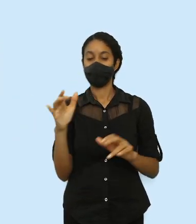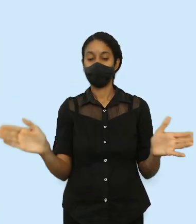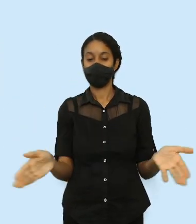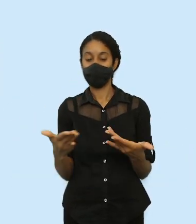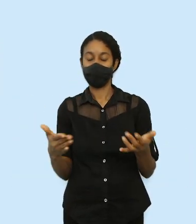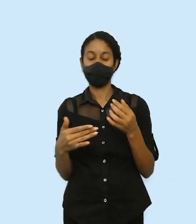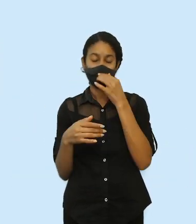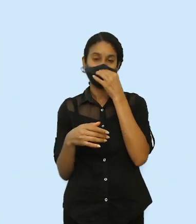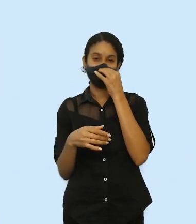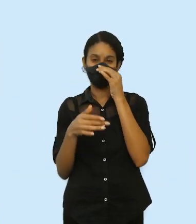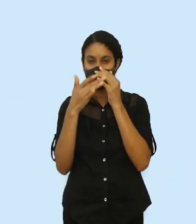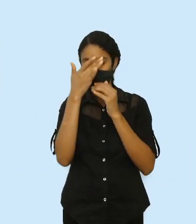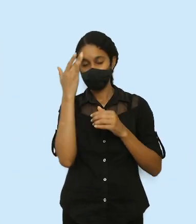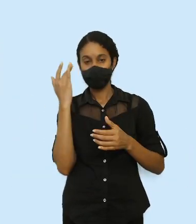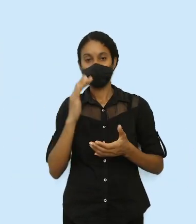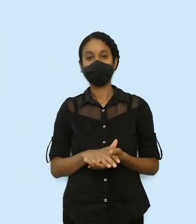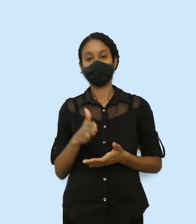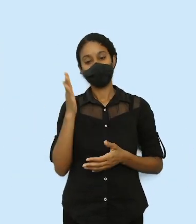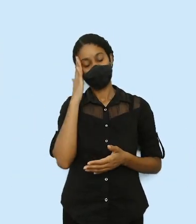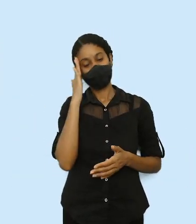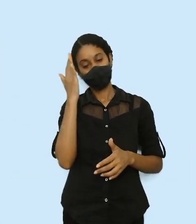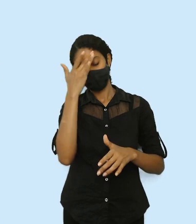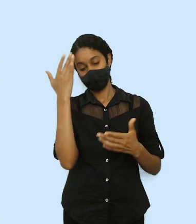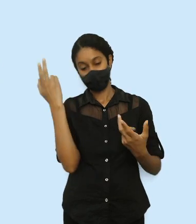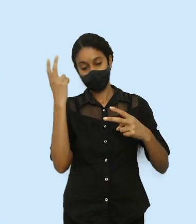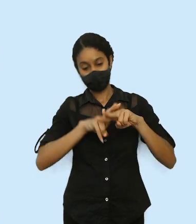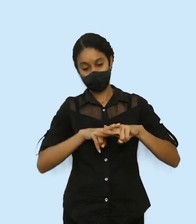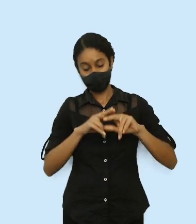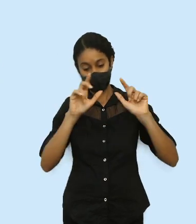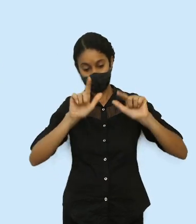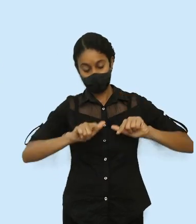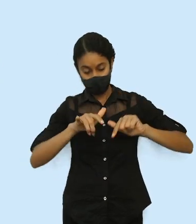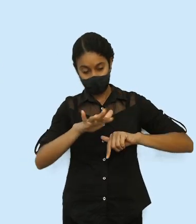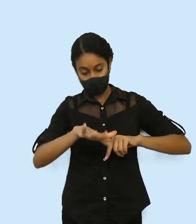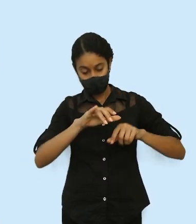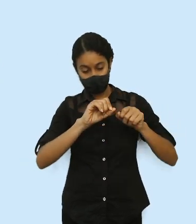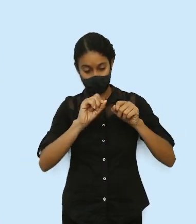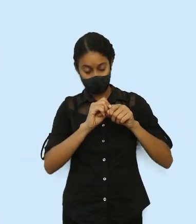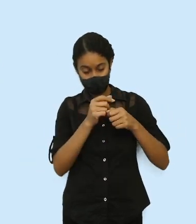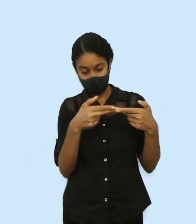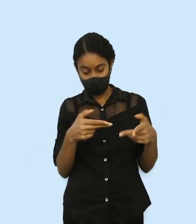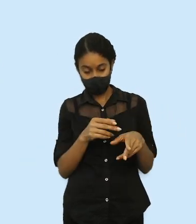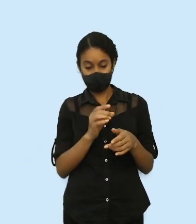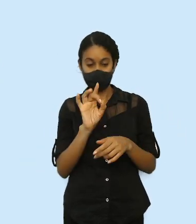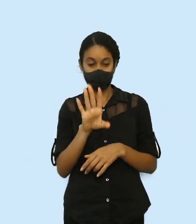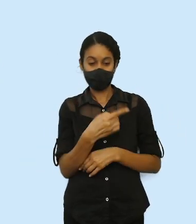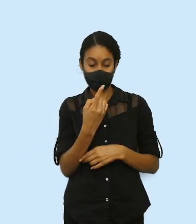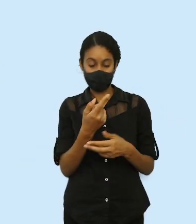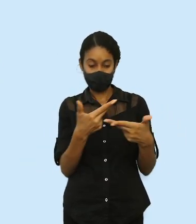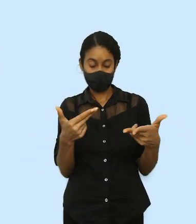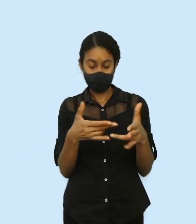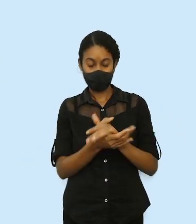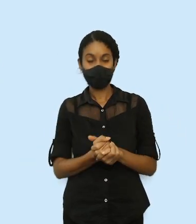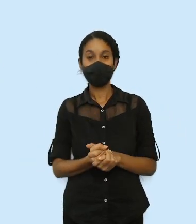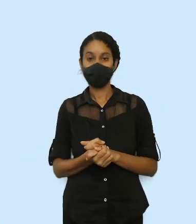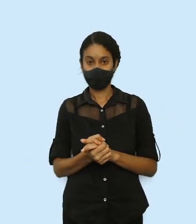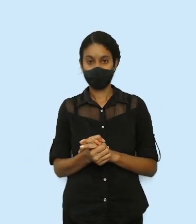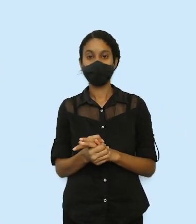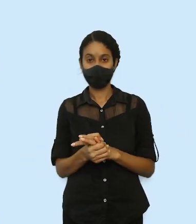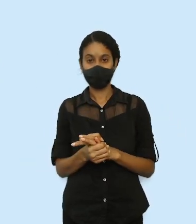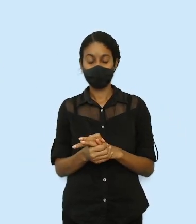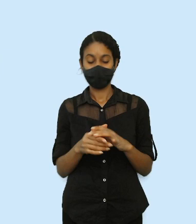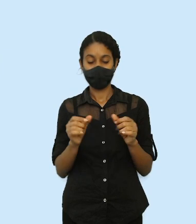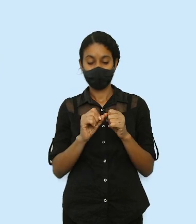esse trabalhador. Ele entendeu que o trabalhador preso nas esteiras de produção, o trabalhador realizando uma única tarefa, realizando uma